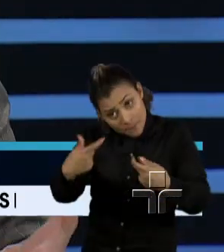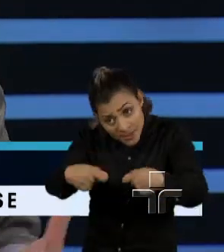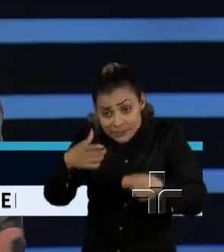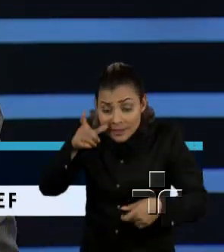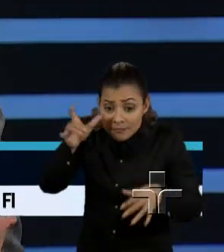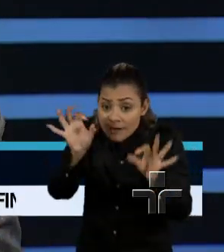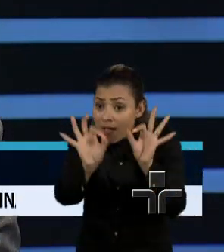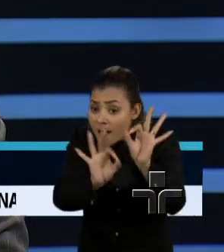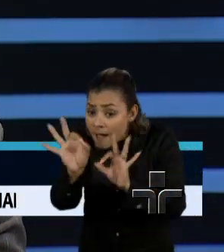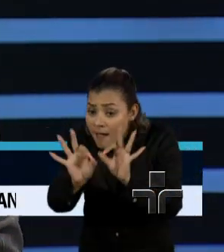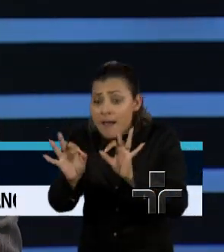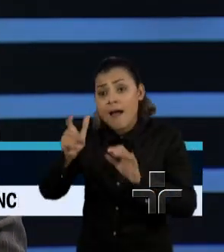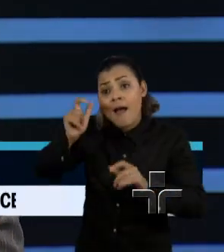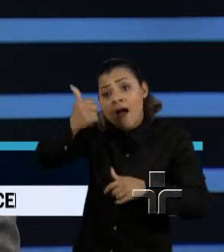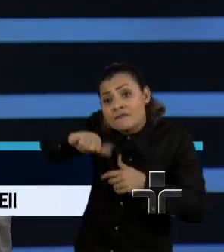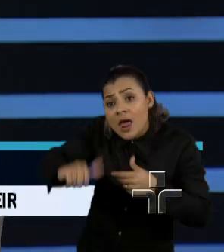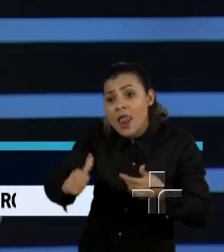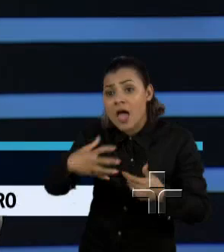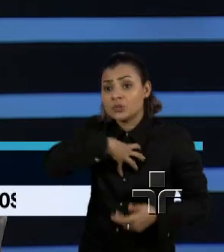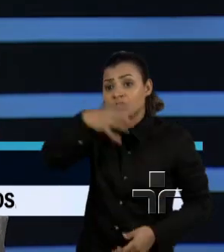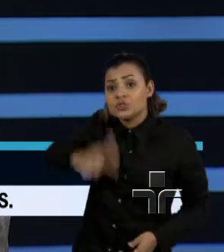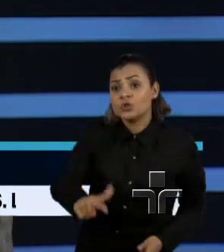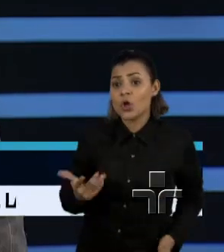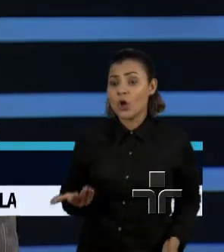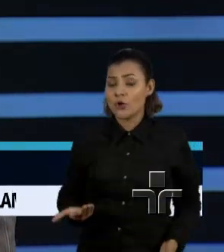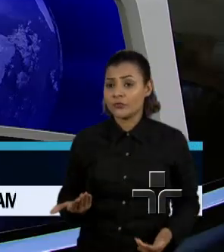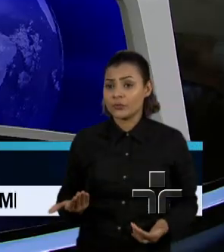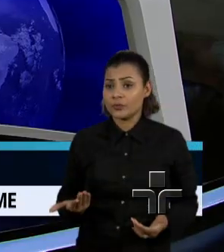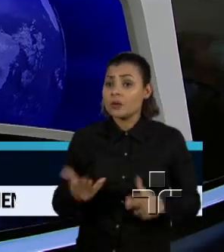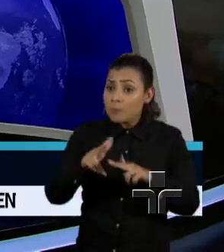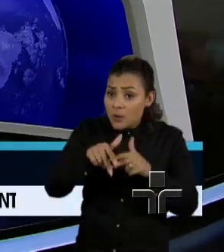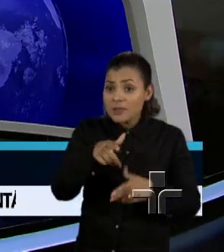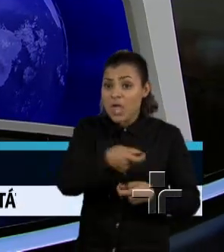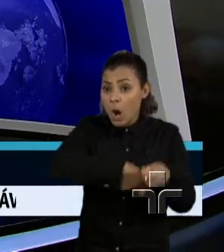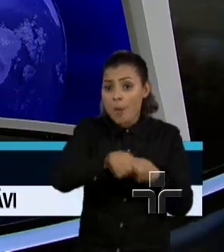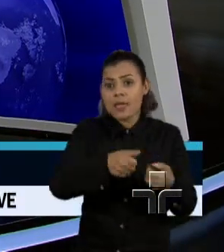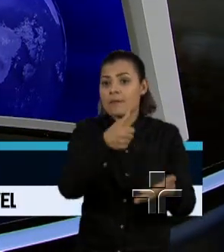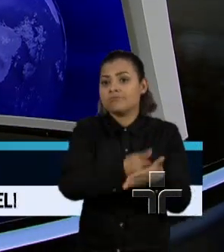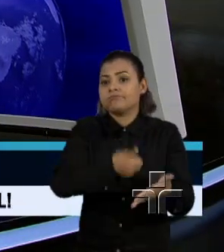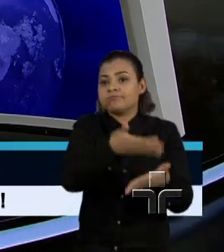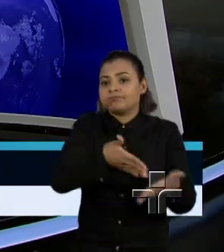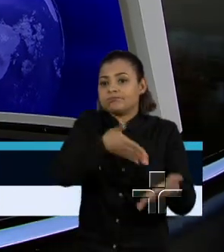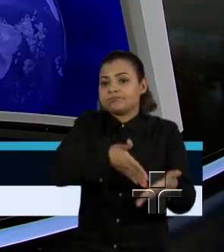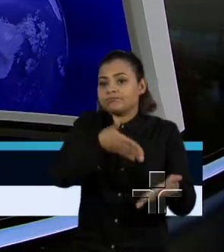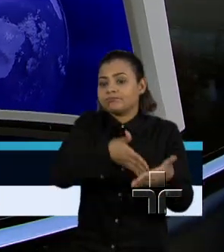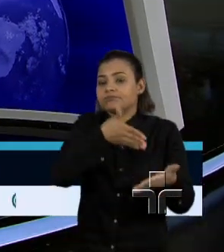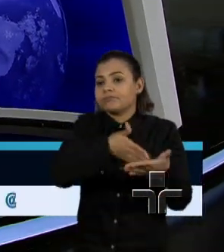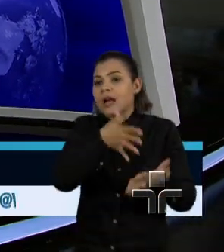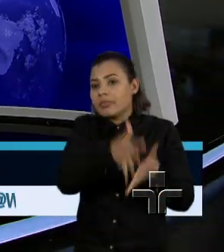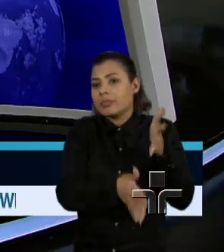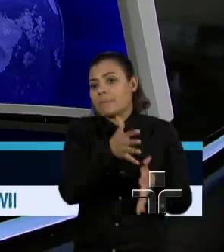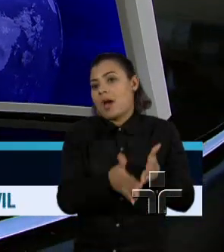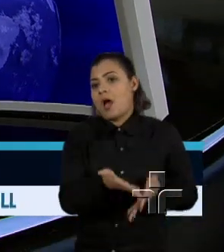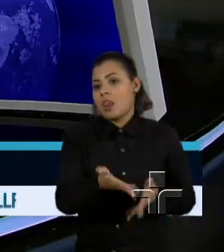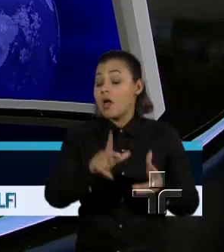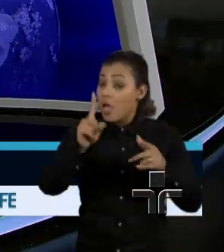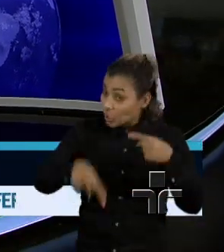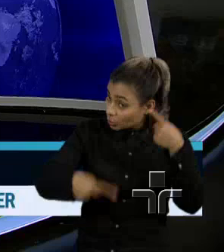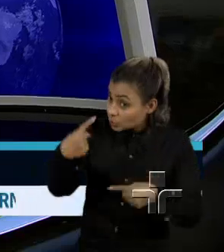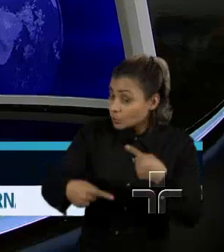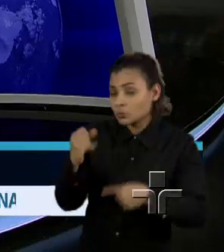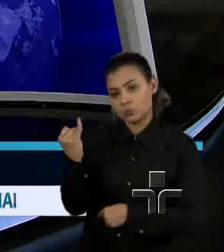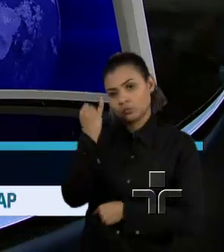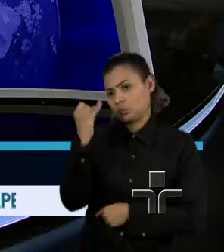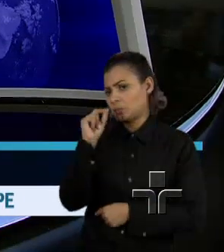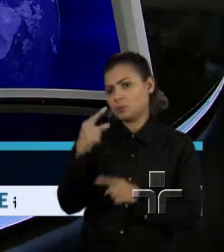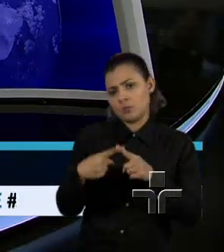tem que ser reorganizado, né? Quer dizer, existe esse ponto. E trava muito a economia. Então, agora, é uma discussão extremamente importante.